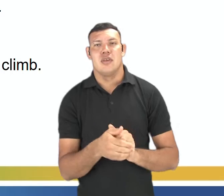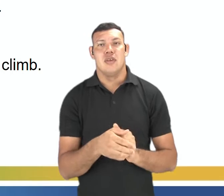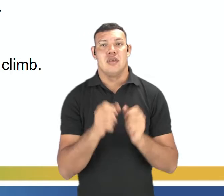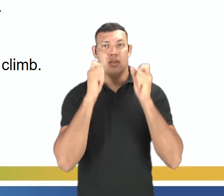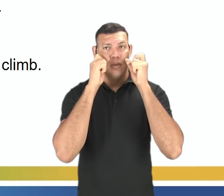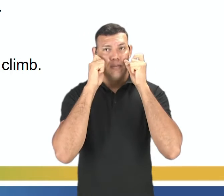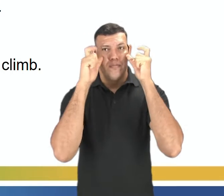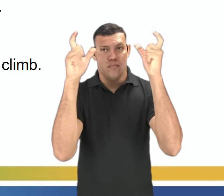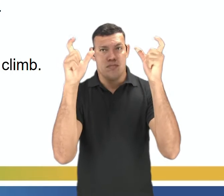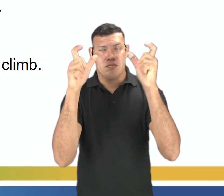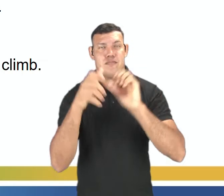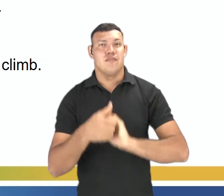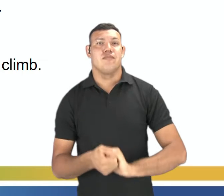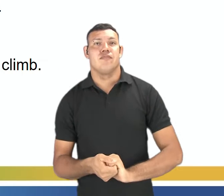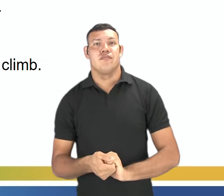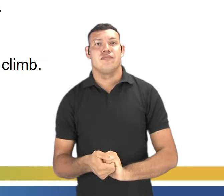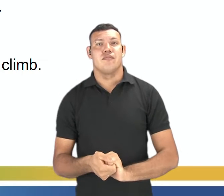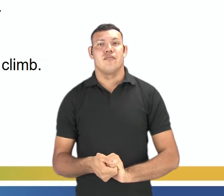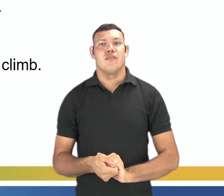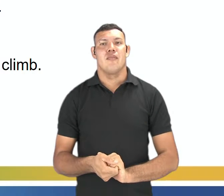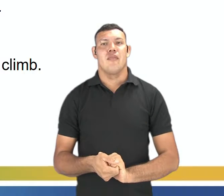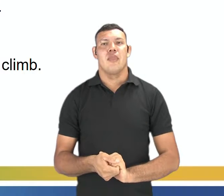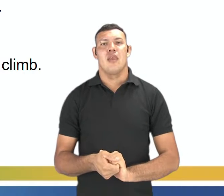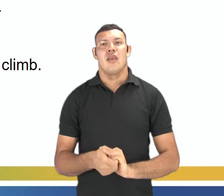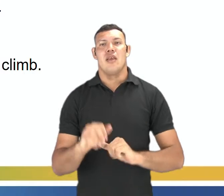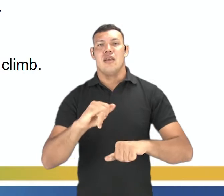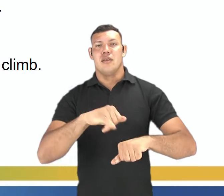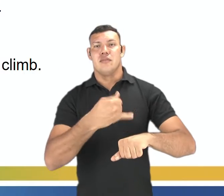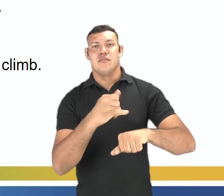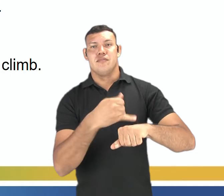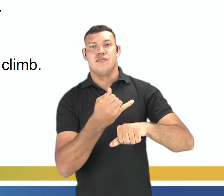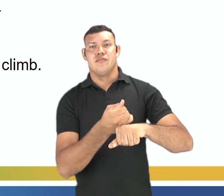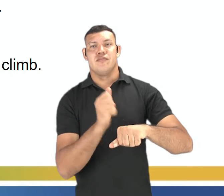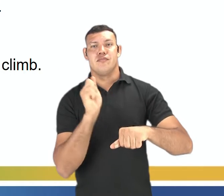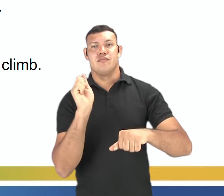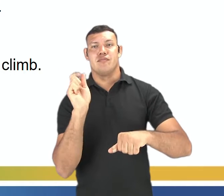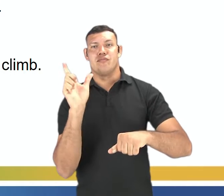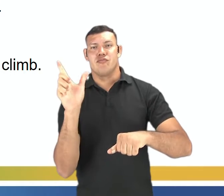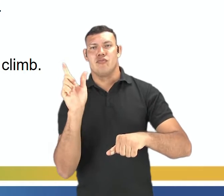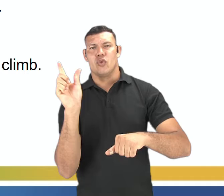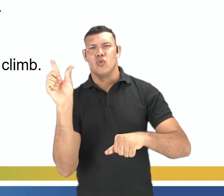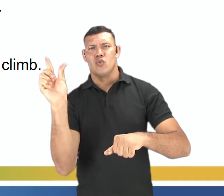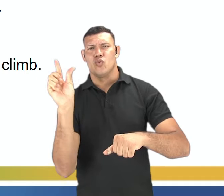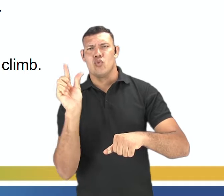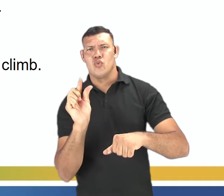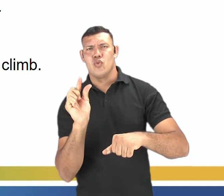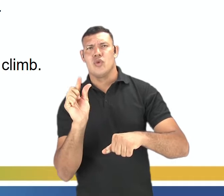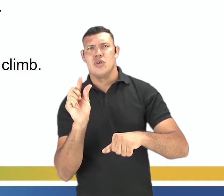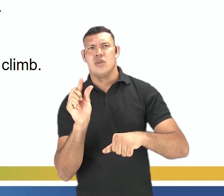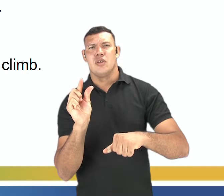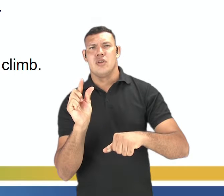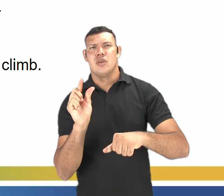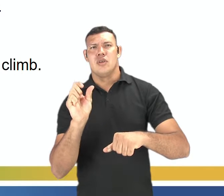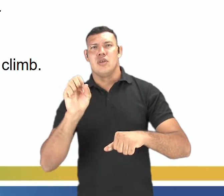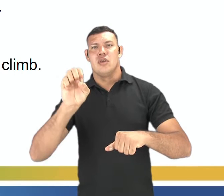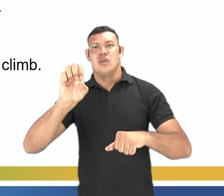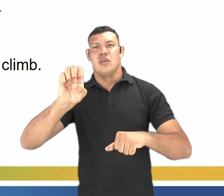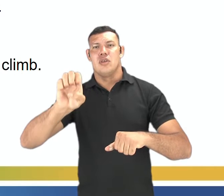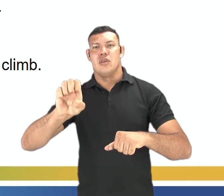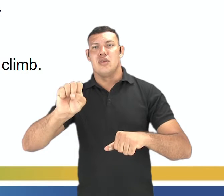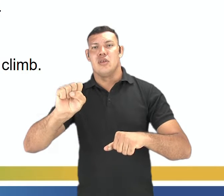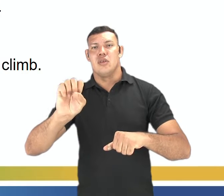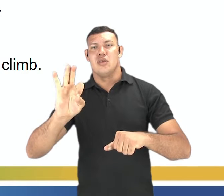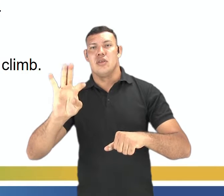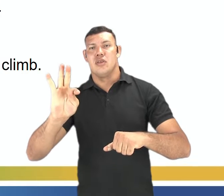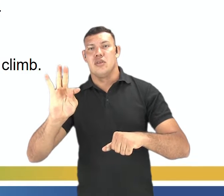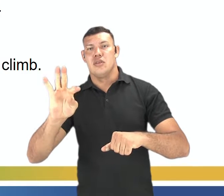atenção. Quando nós temos adjetivos curtos, nós acrescentamos as letrinhas est após